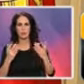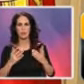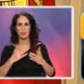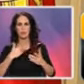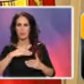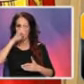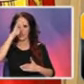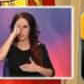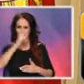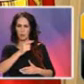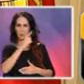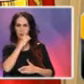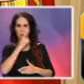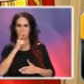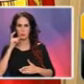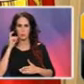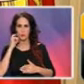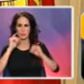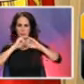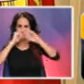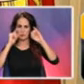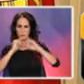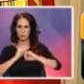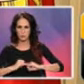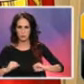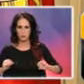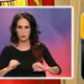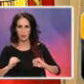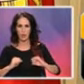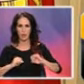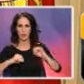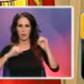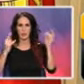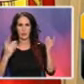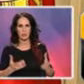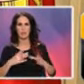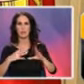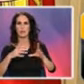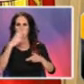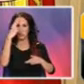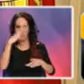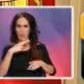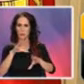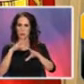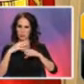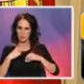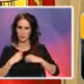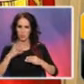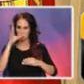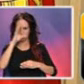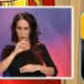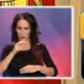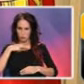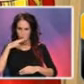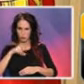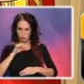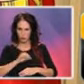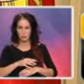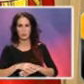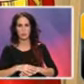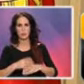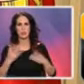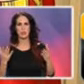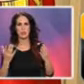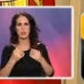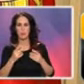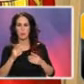respeitará os compromissos internacionais historicamente assumidos pelo Estado português e as